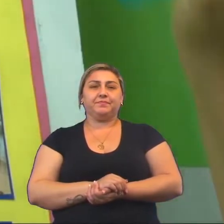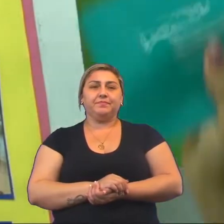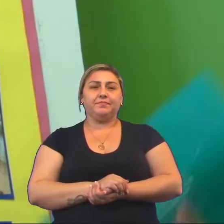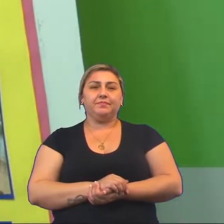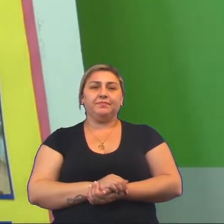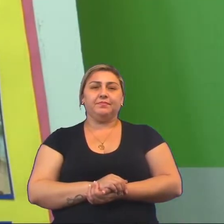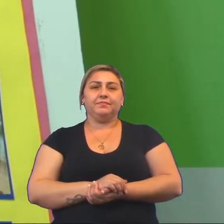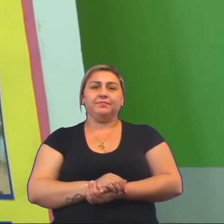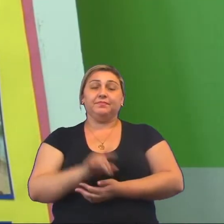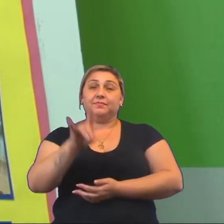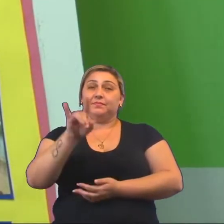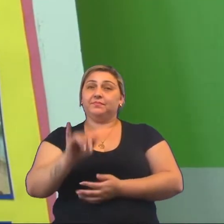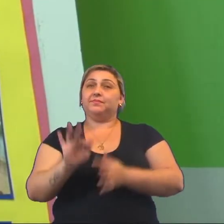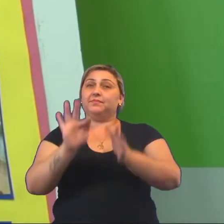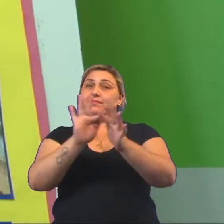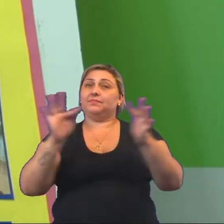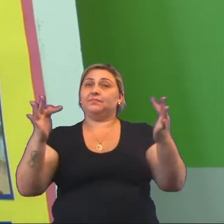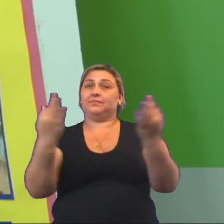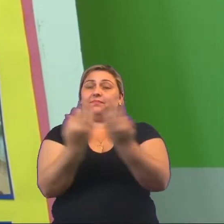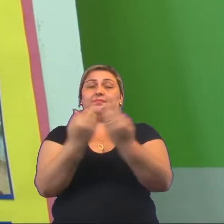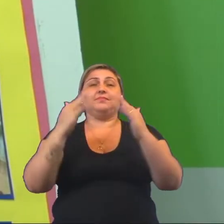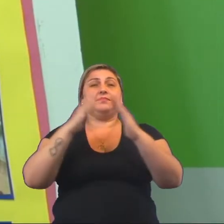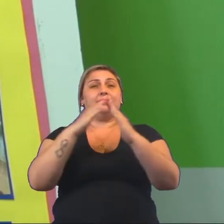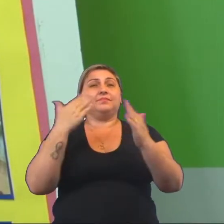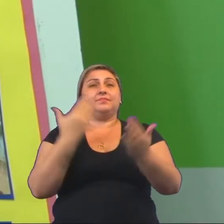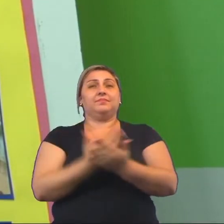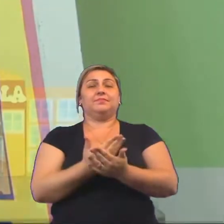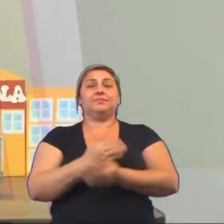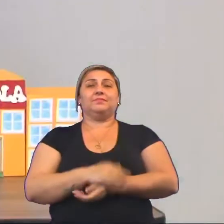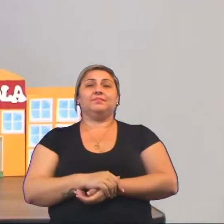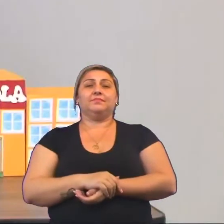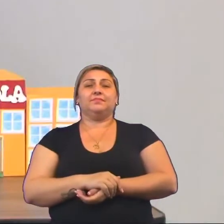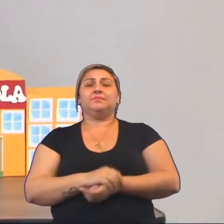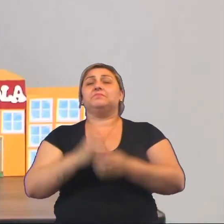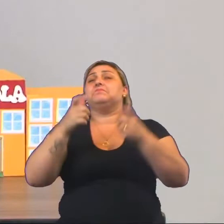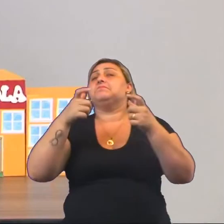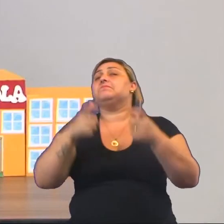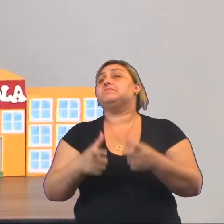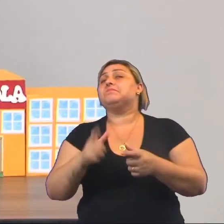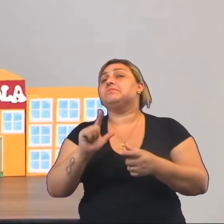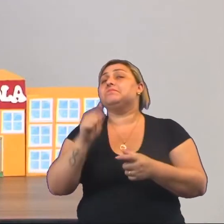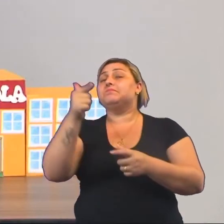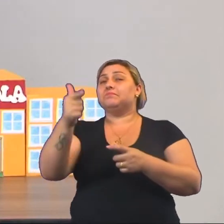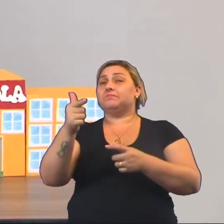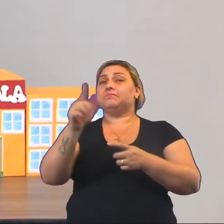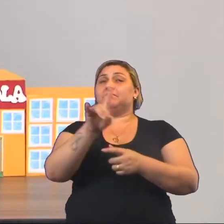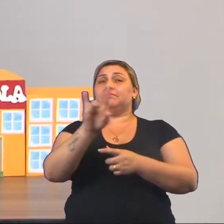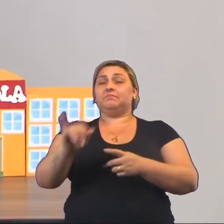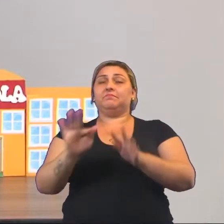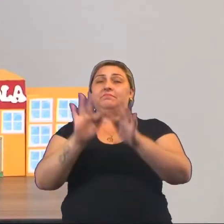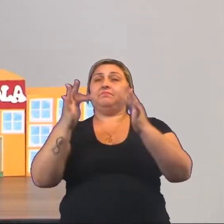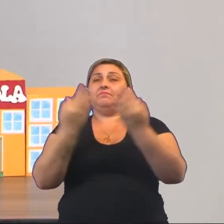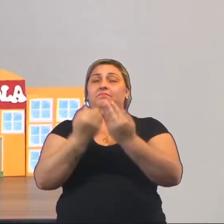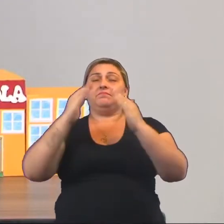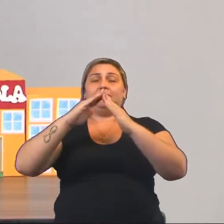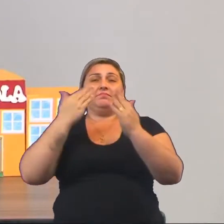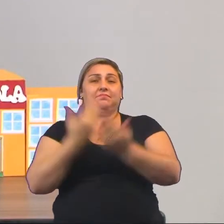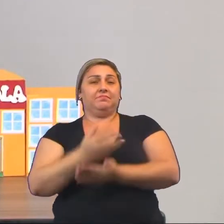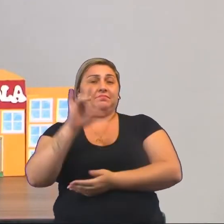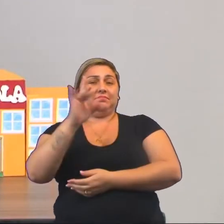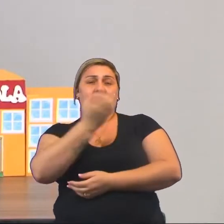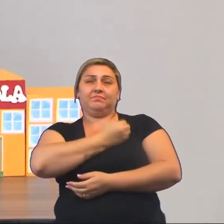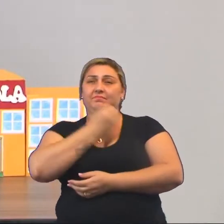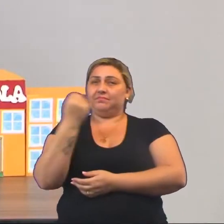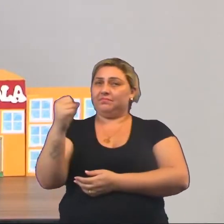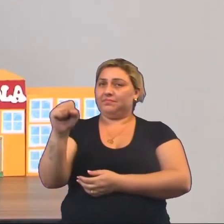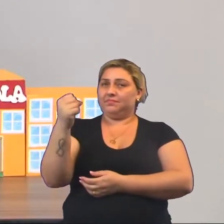É o dia da família na escola. Escola! E onde é que está o outro dia da família da escola? Só pode